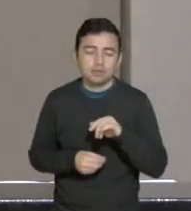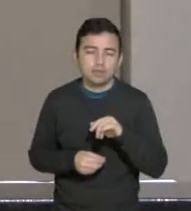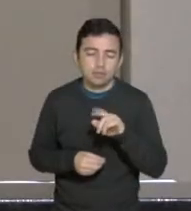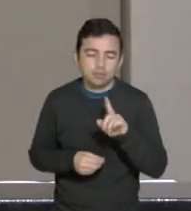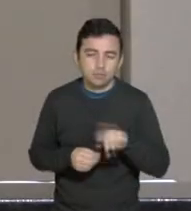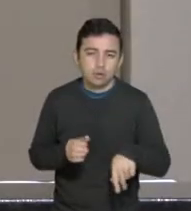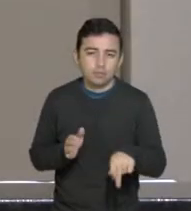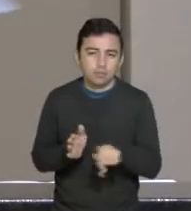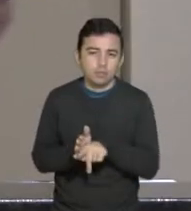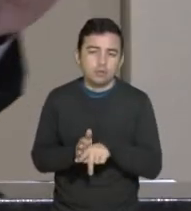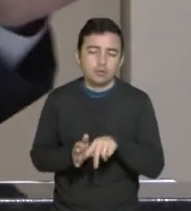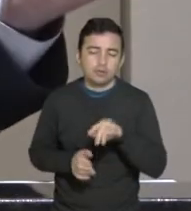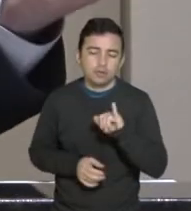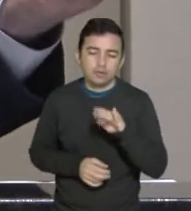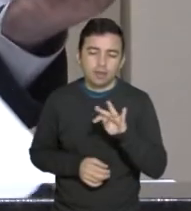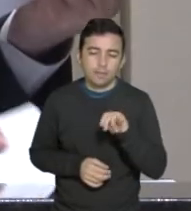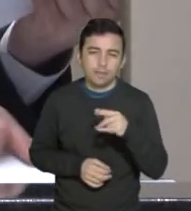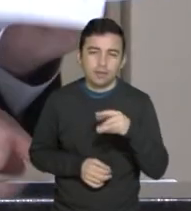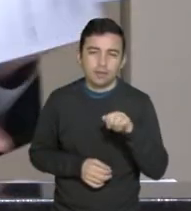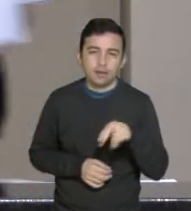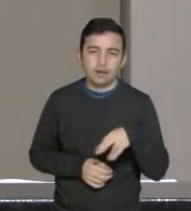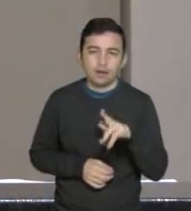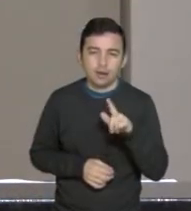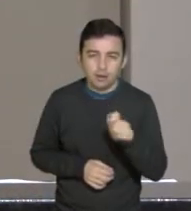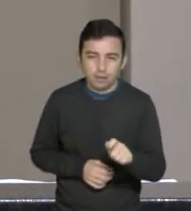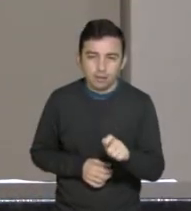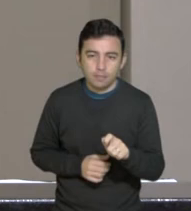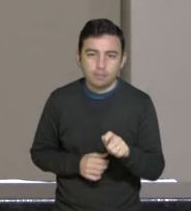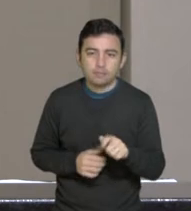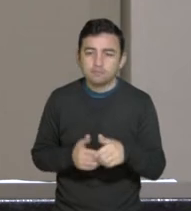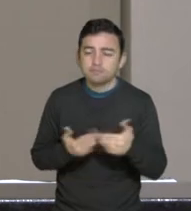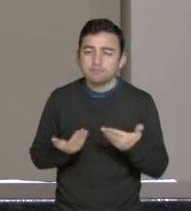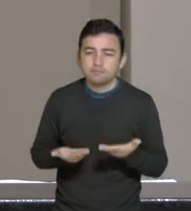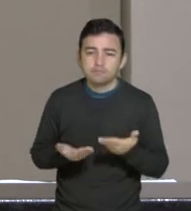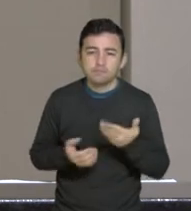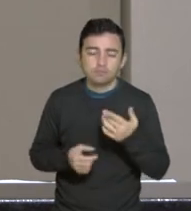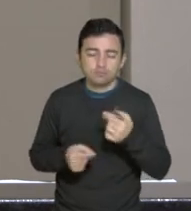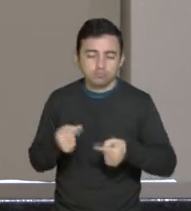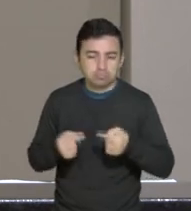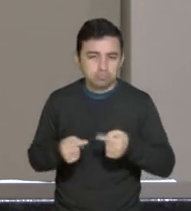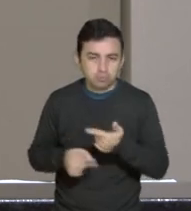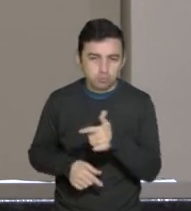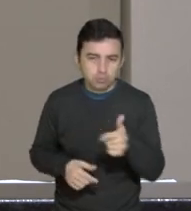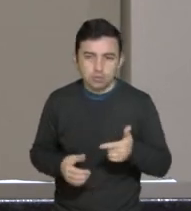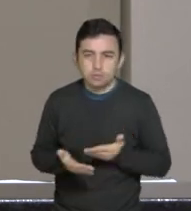Em discussão, não havendo quem queira discuti-lo, em votação, aprovado.